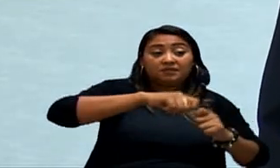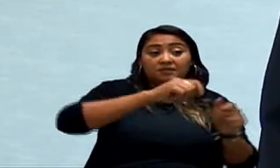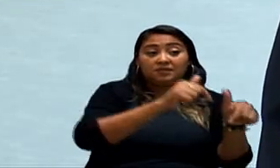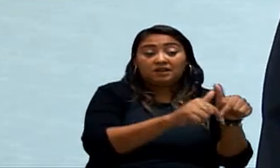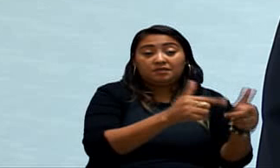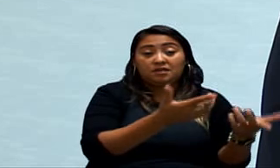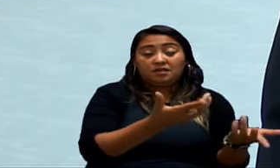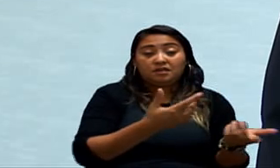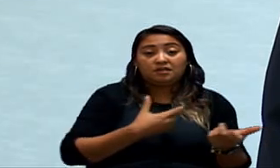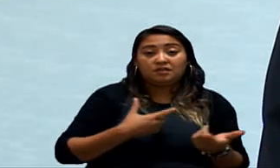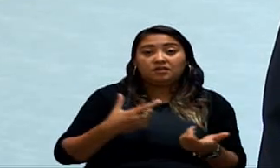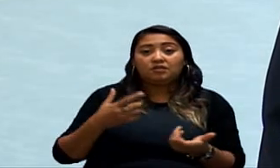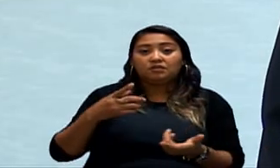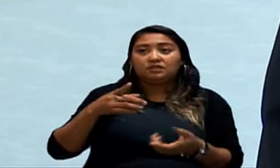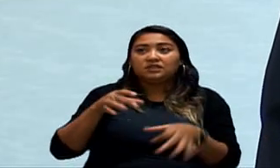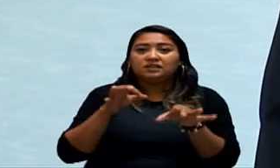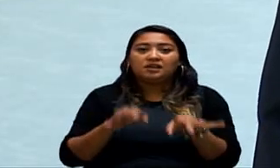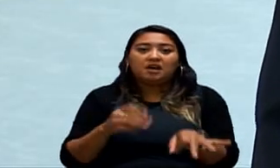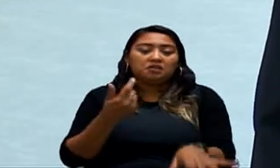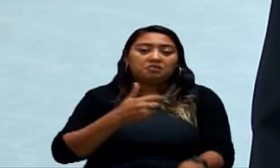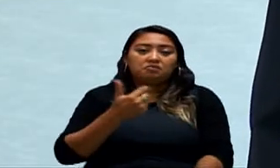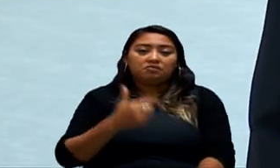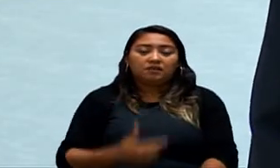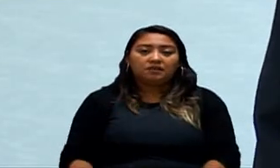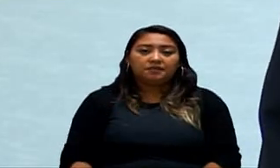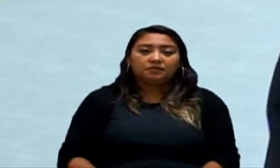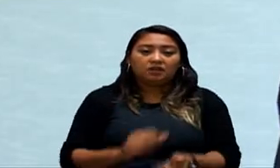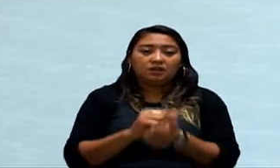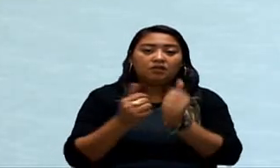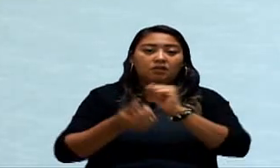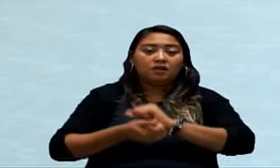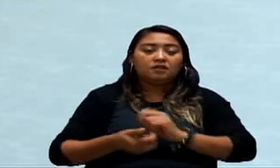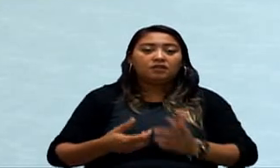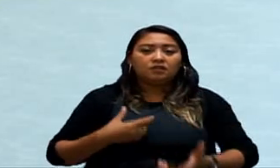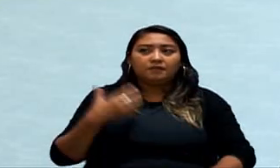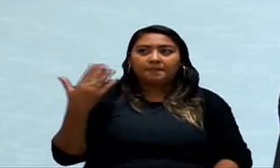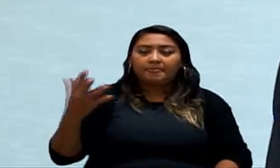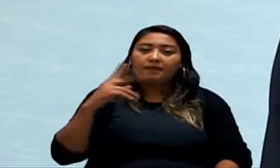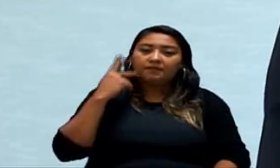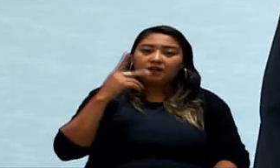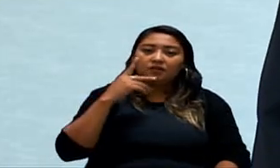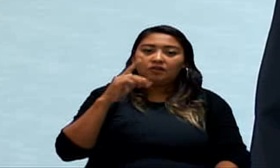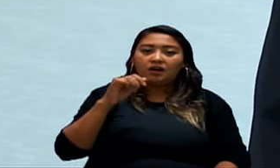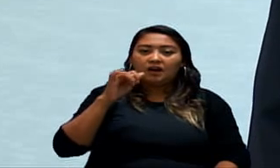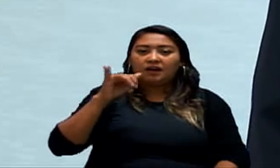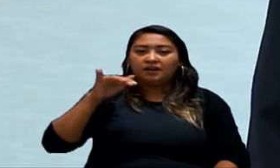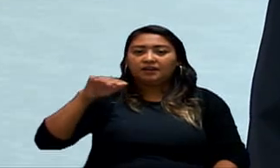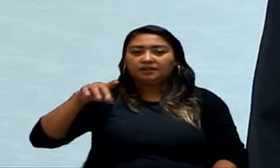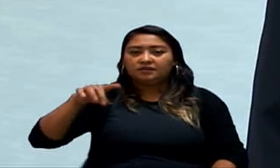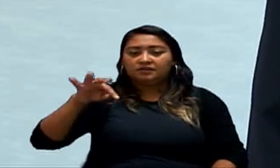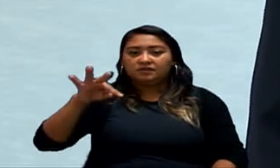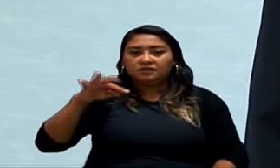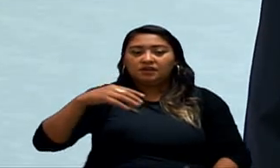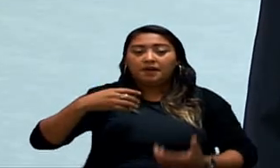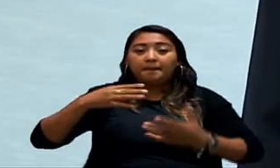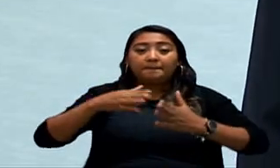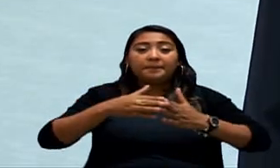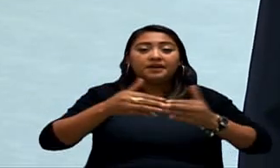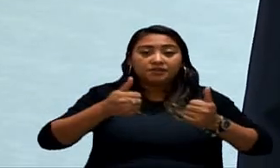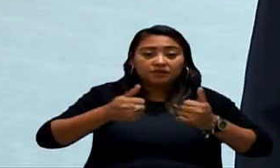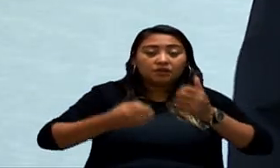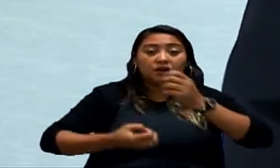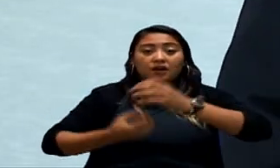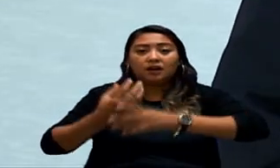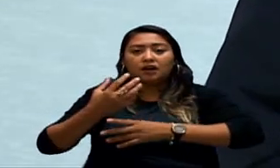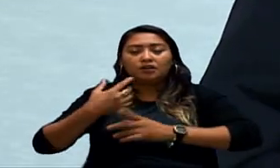temos informação adequada, não é? Tanto é que o vereador White pediu que fosse criado o odontomóvel,